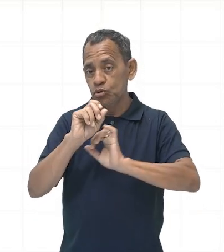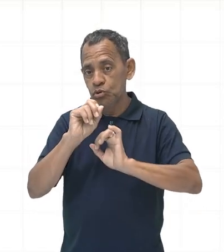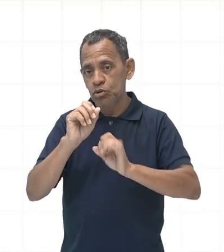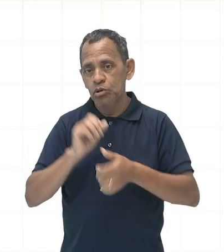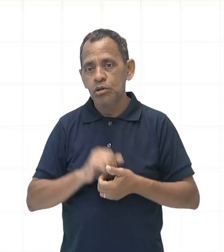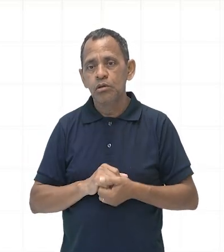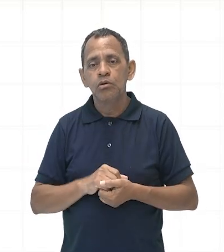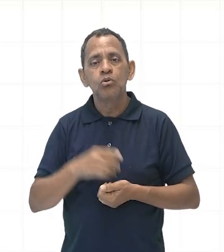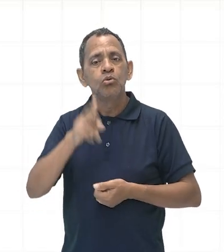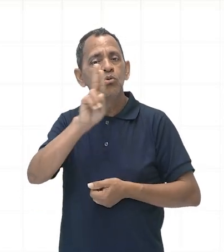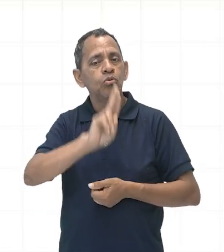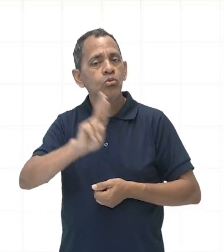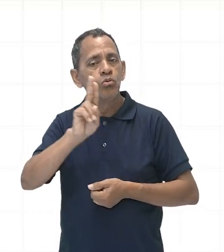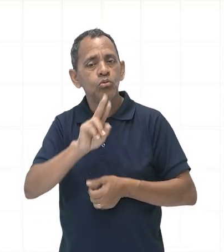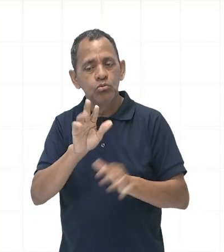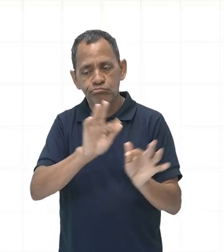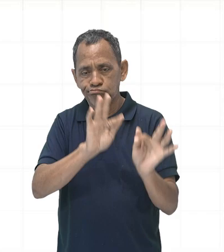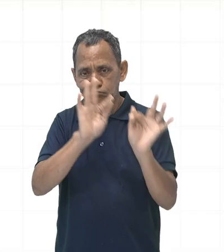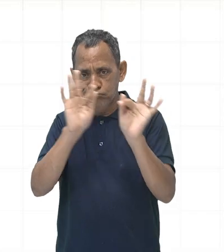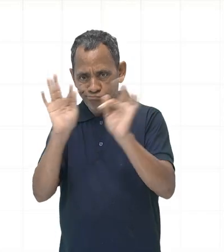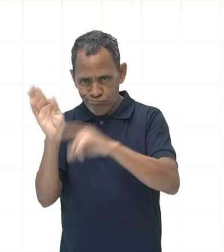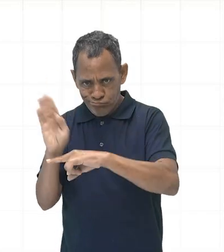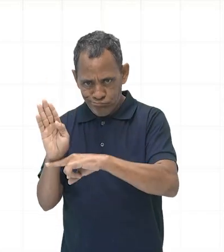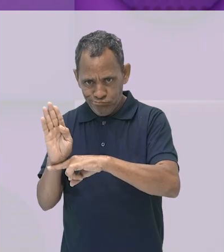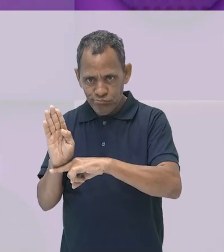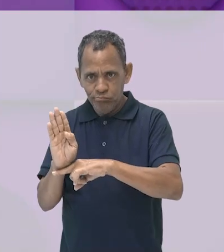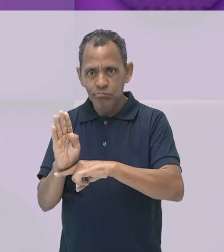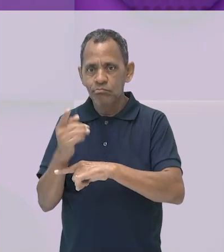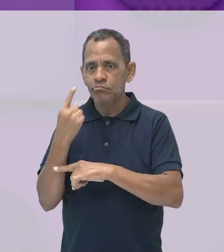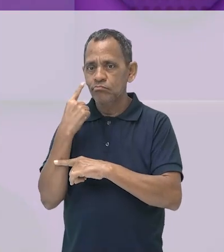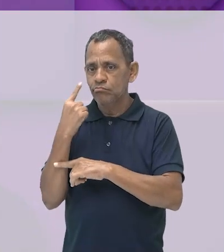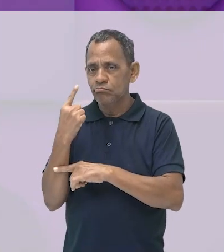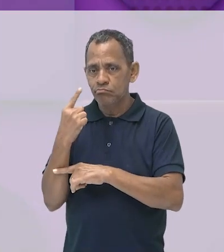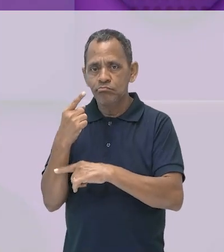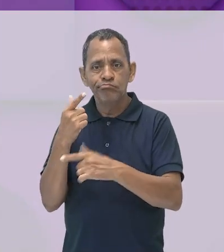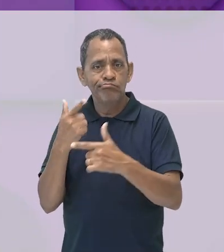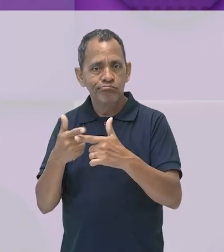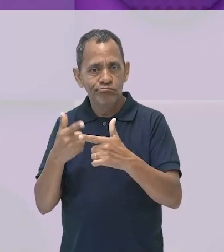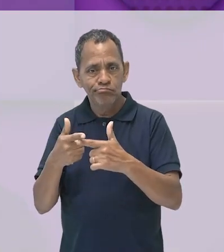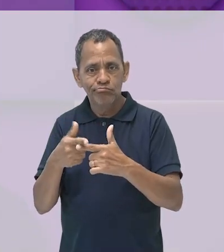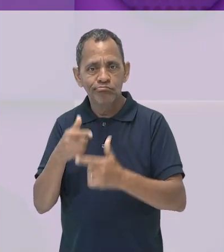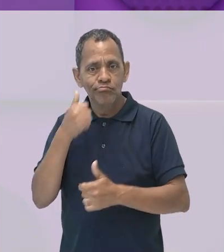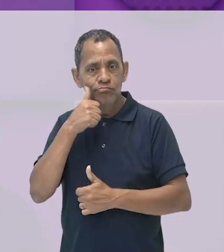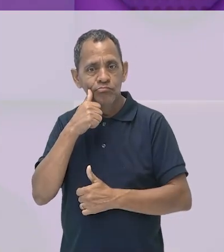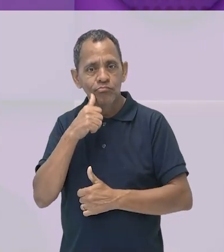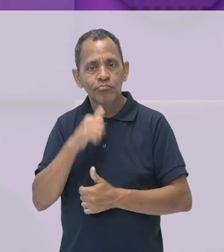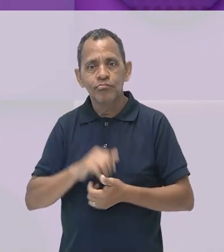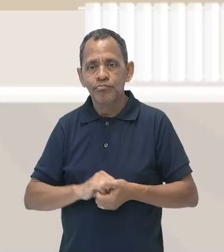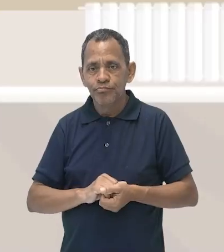a aplicação em um vídeo. Então, vejam aí o problema da Sofia no vídeo. Veja.